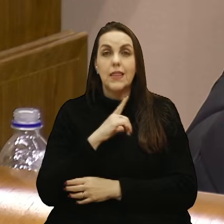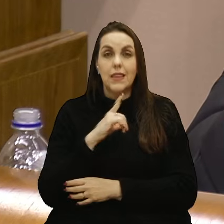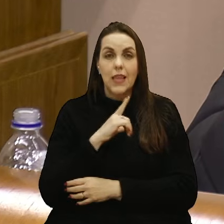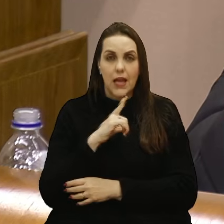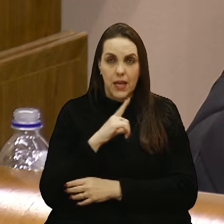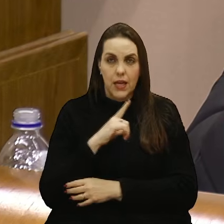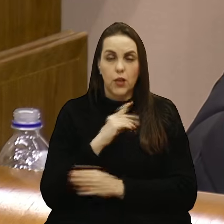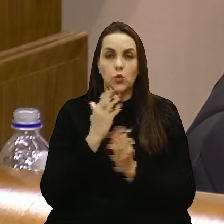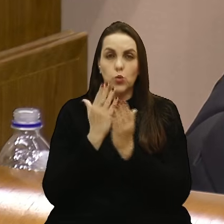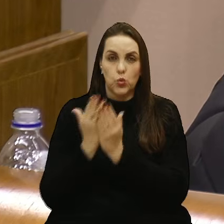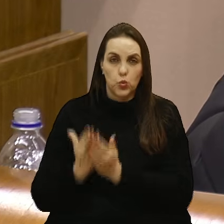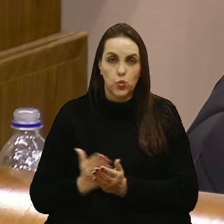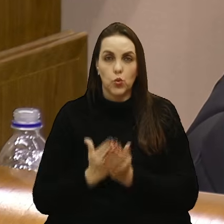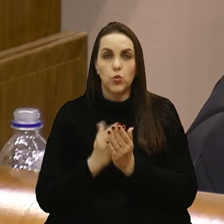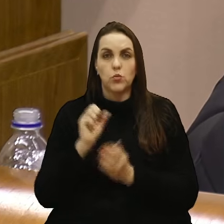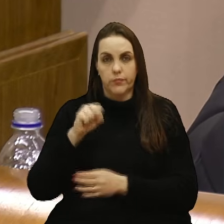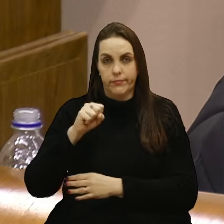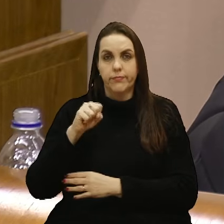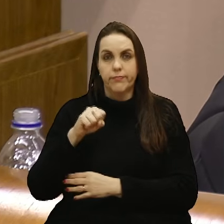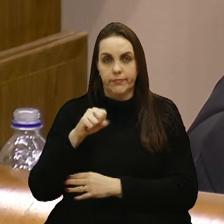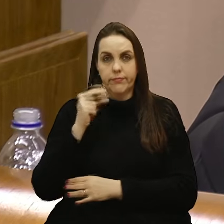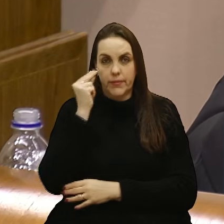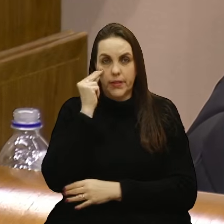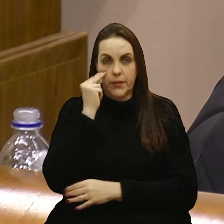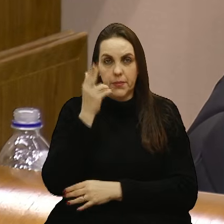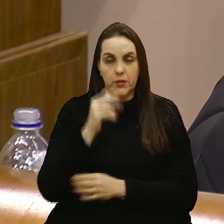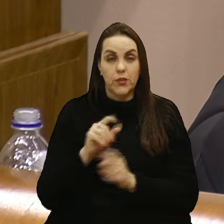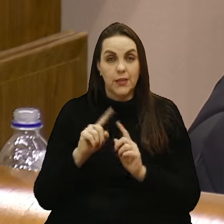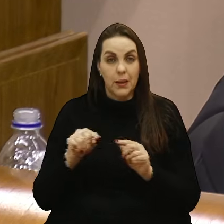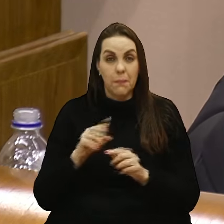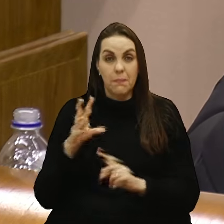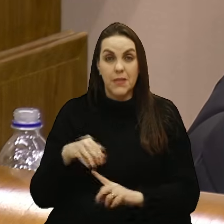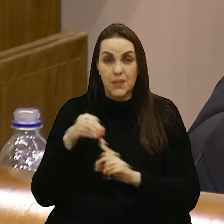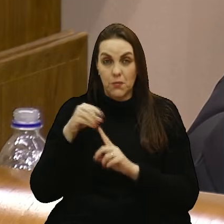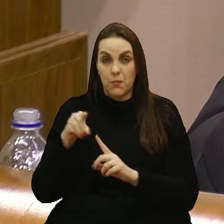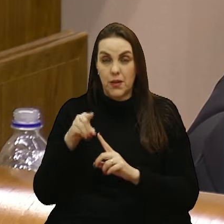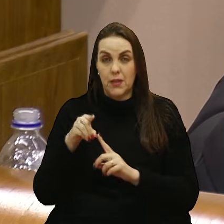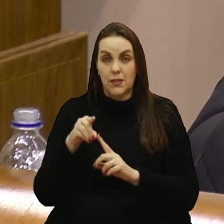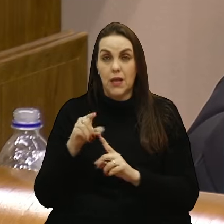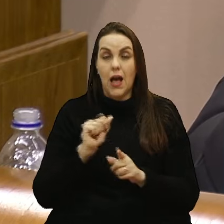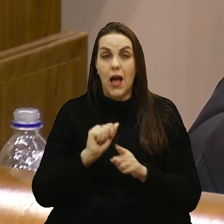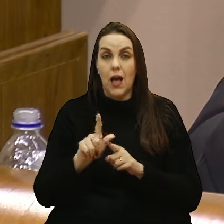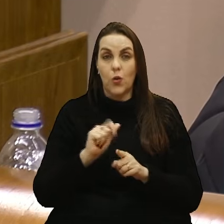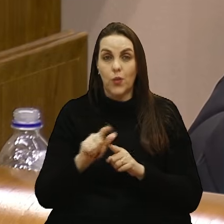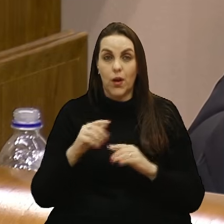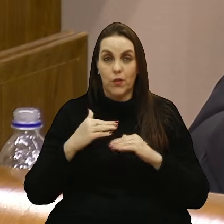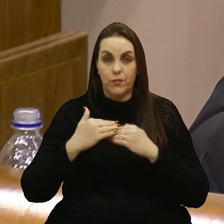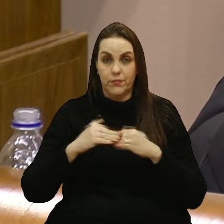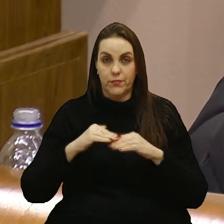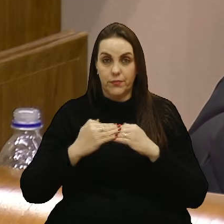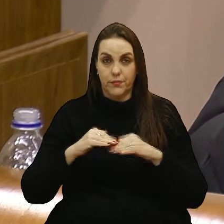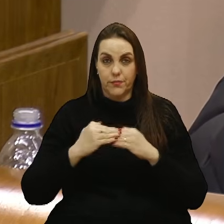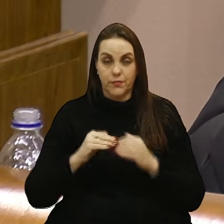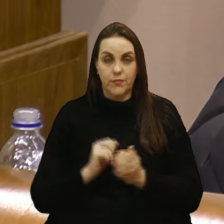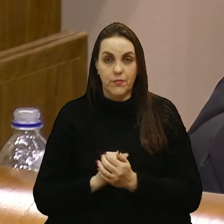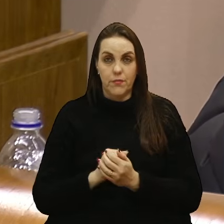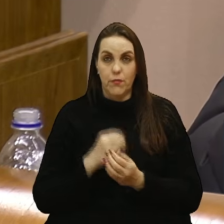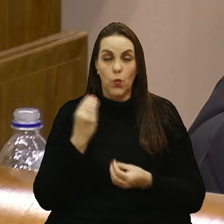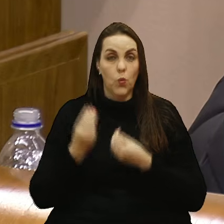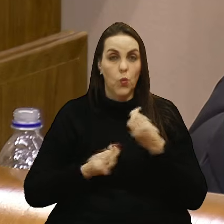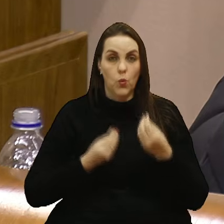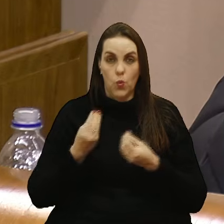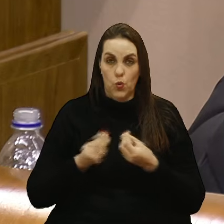existe um estudo, sim, Libardi, principalmente em termos de locações de caminhão. Como nós estamos